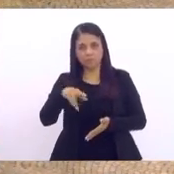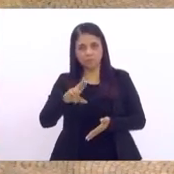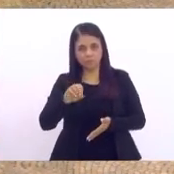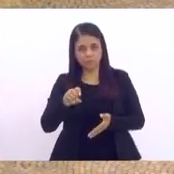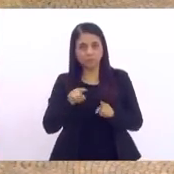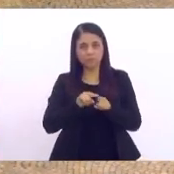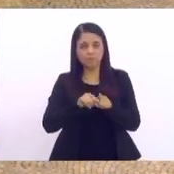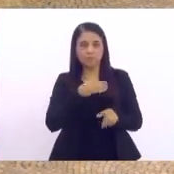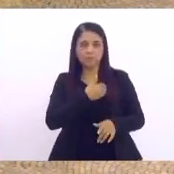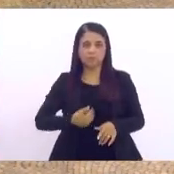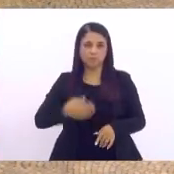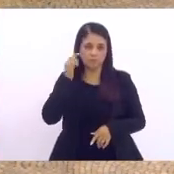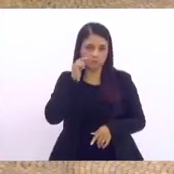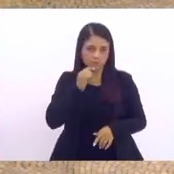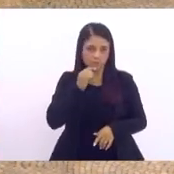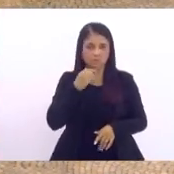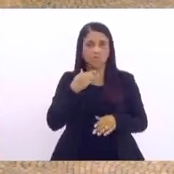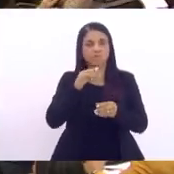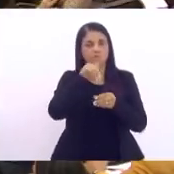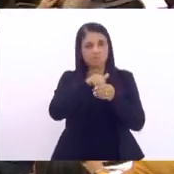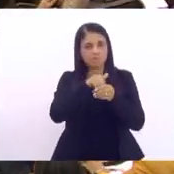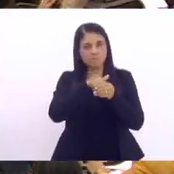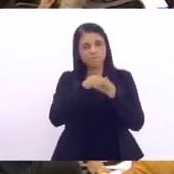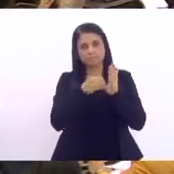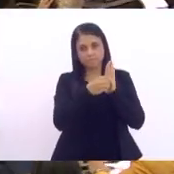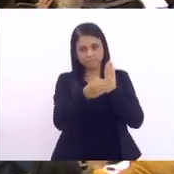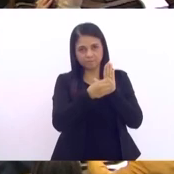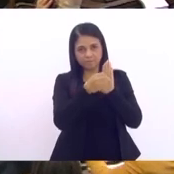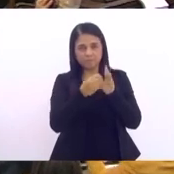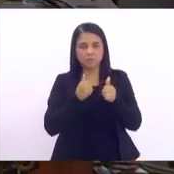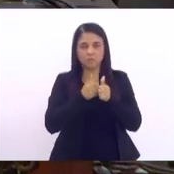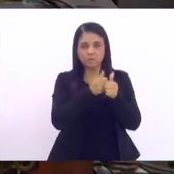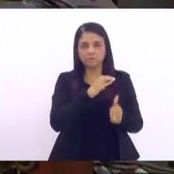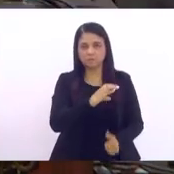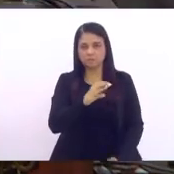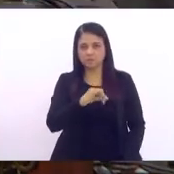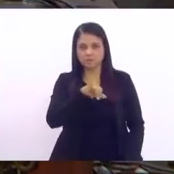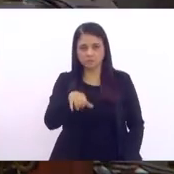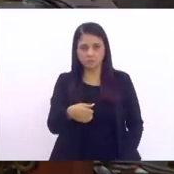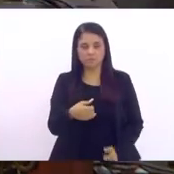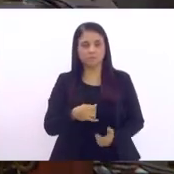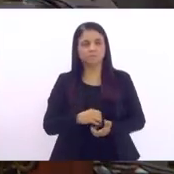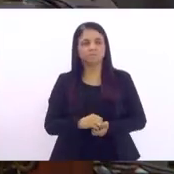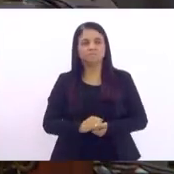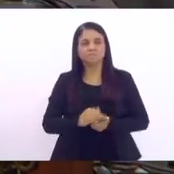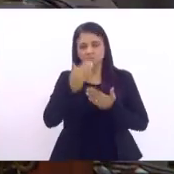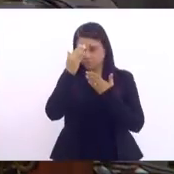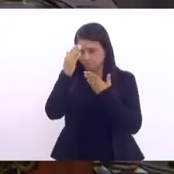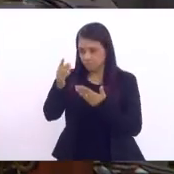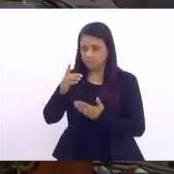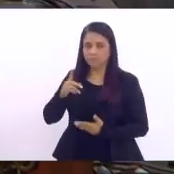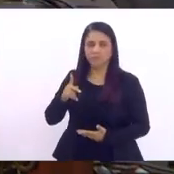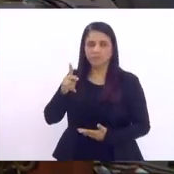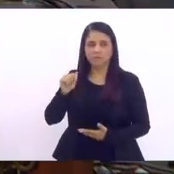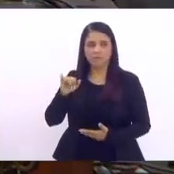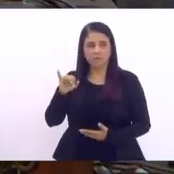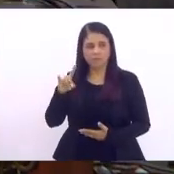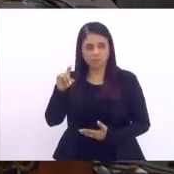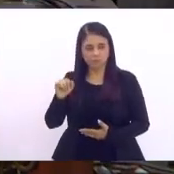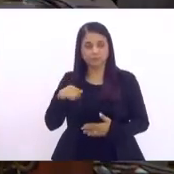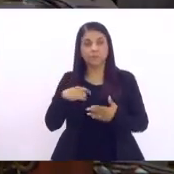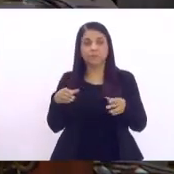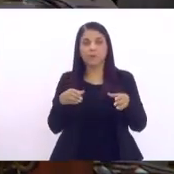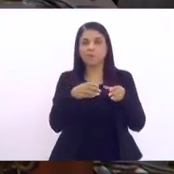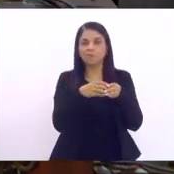Parecer favorável acompanhando a CCJ, presidente. Muito obrigado, Caiado. Pela Comissão de